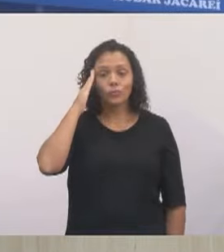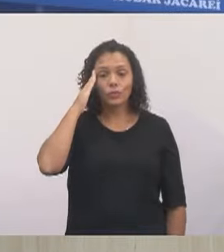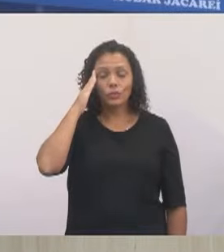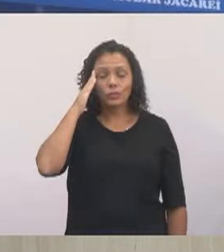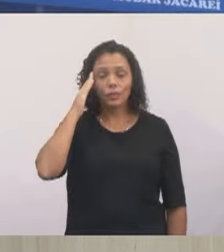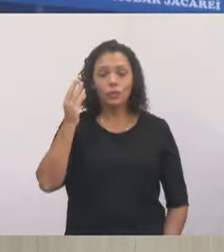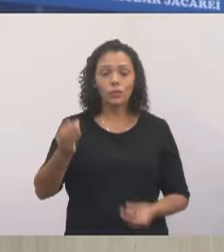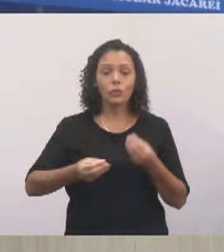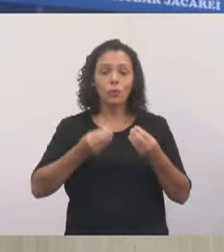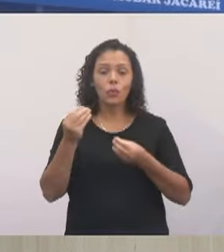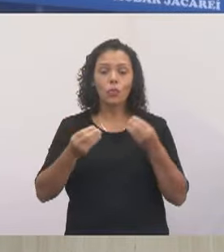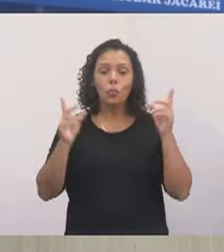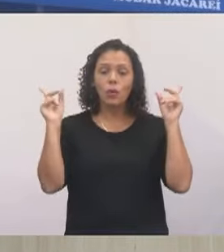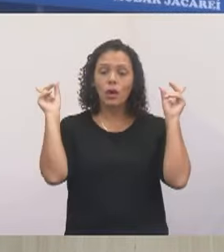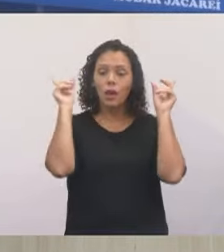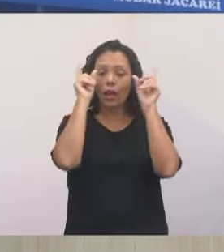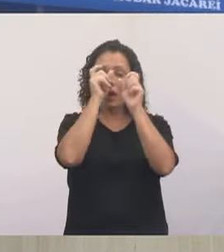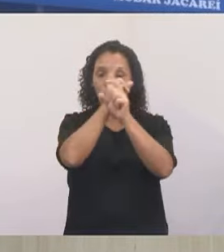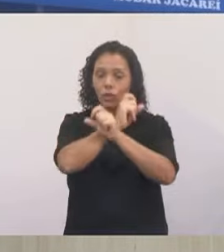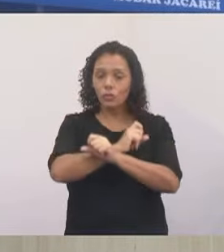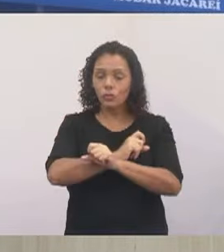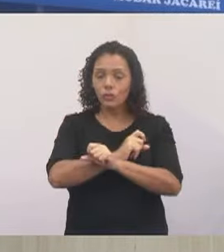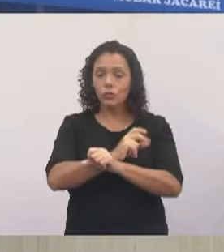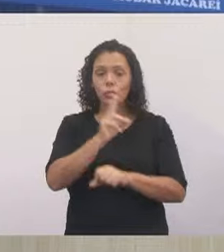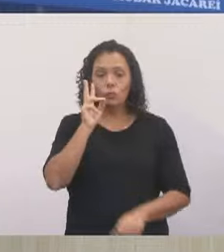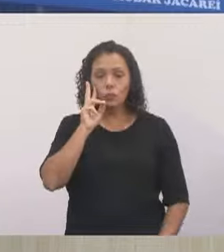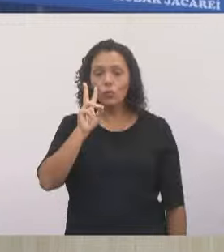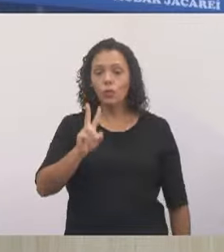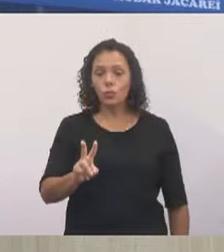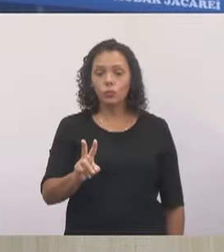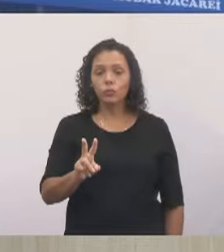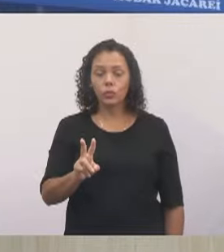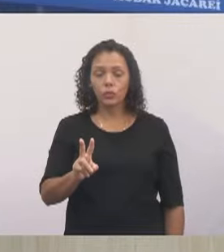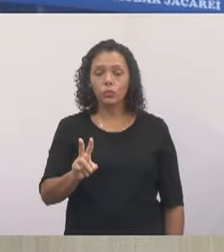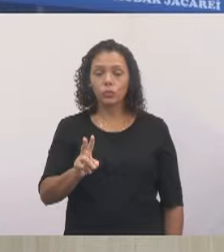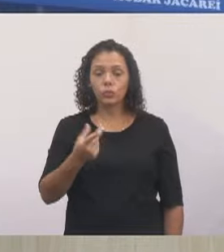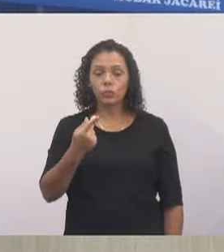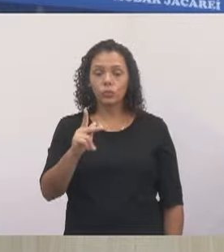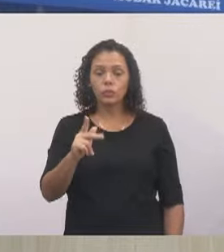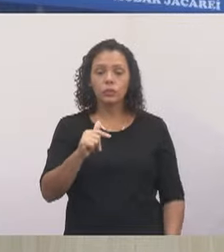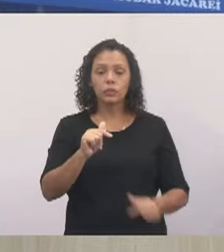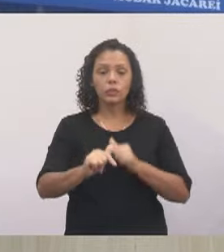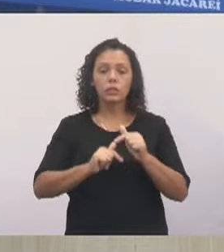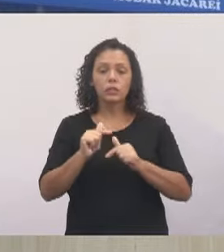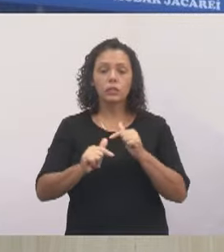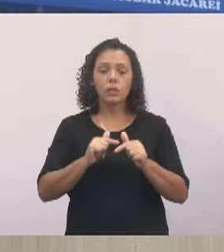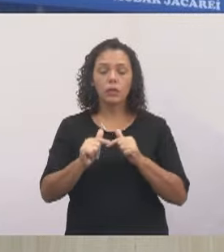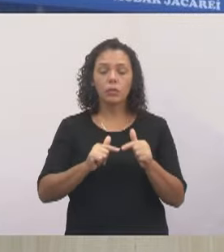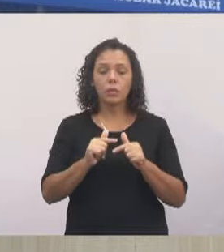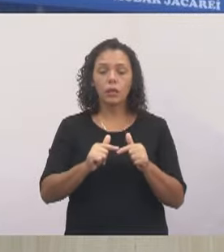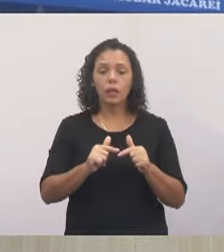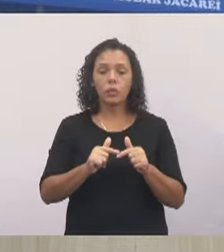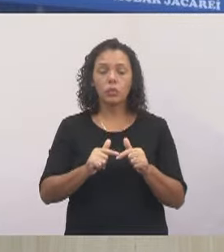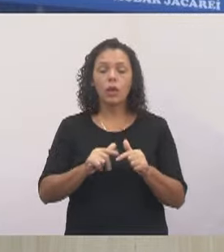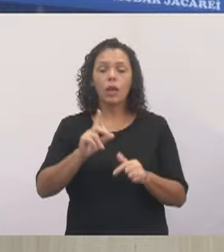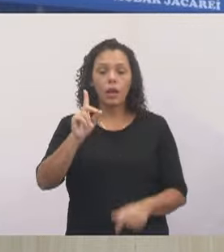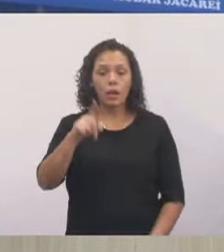a dificuldade. Eu acompanho de longe, mas acompanho o trabalho de vocês. E é um trabalho que